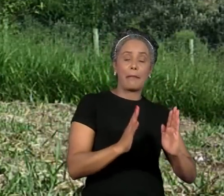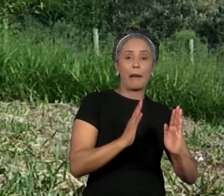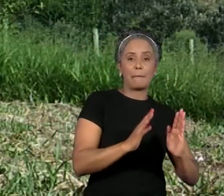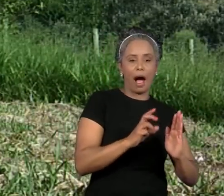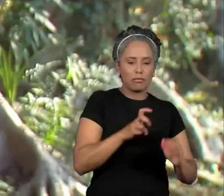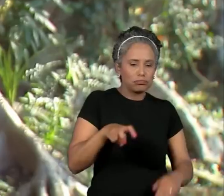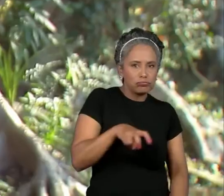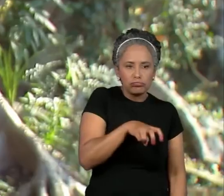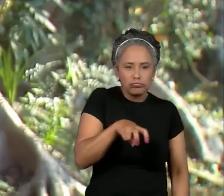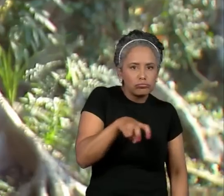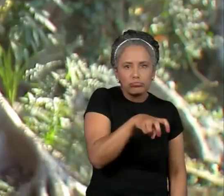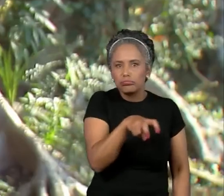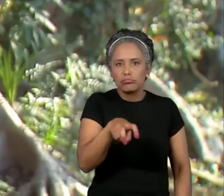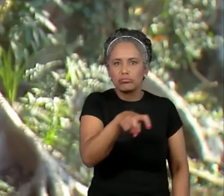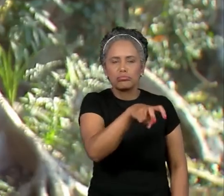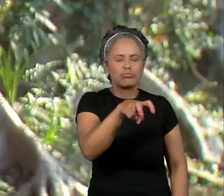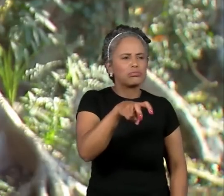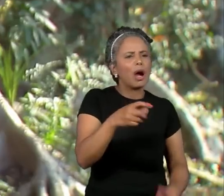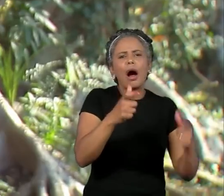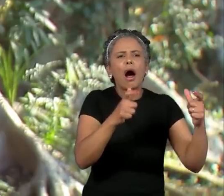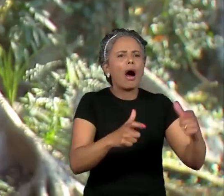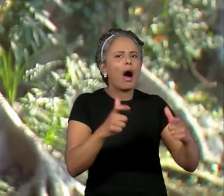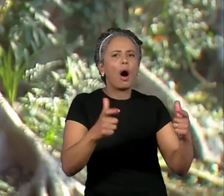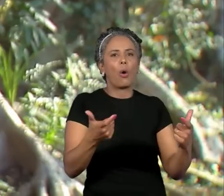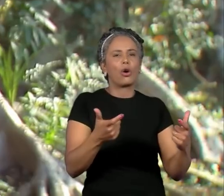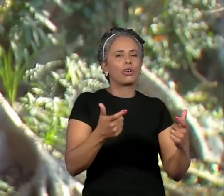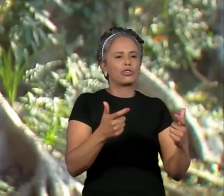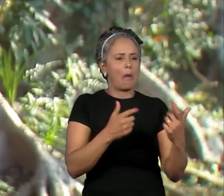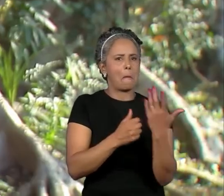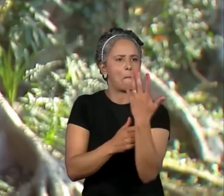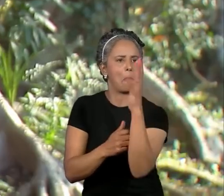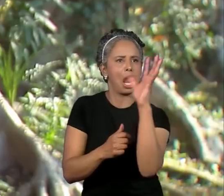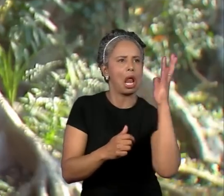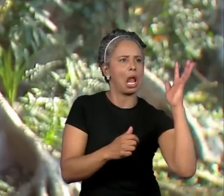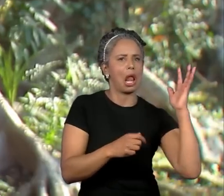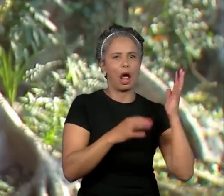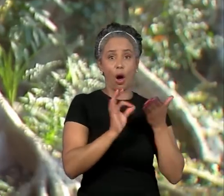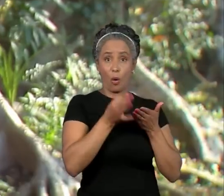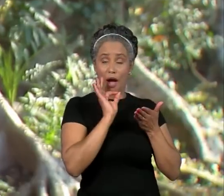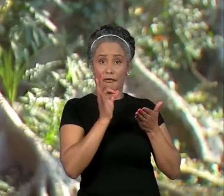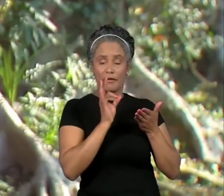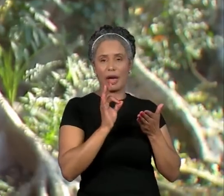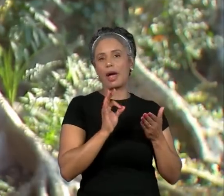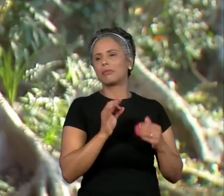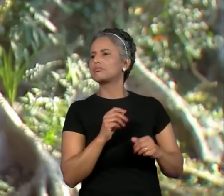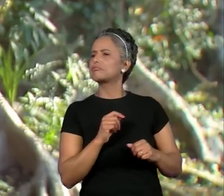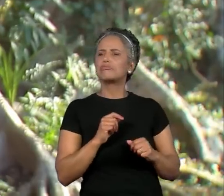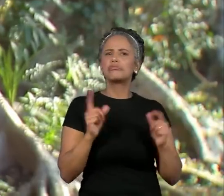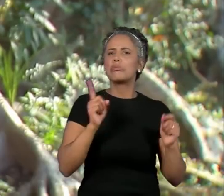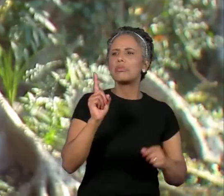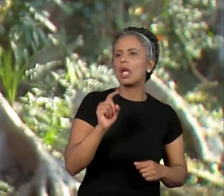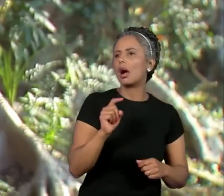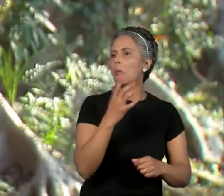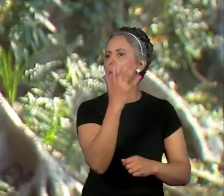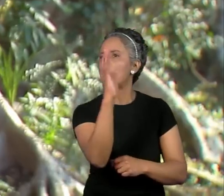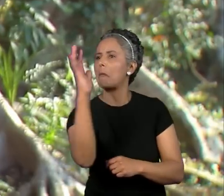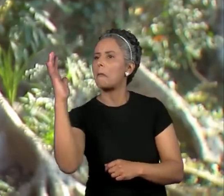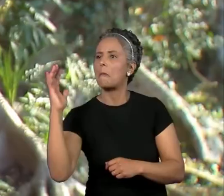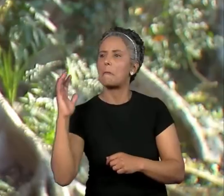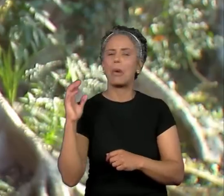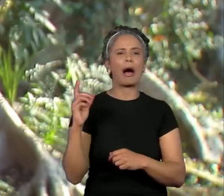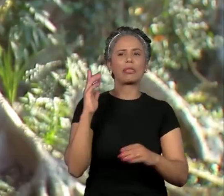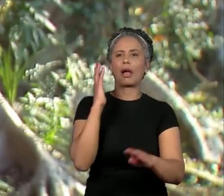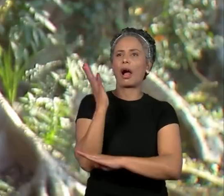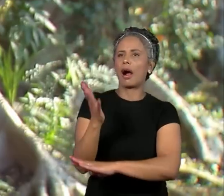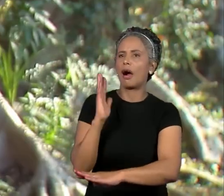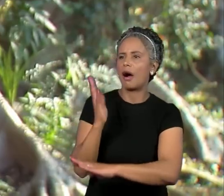dele. Ele está andando perto de cafezal, do canavial, ele está muito próximo de estradas. E aí a gente